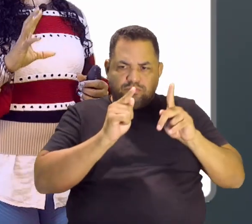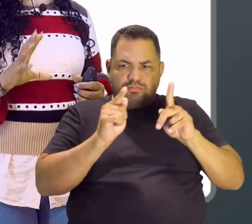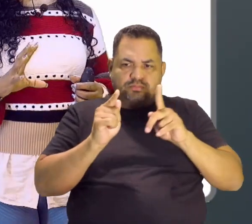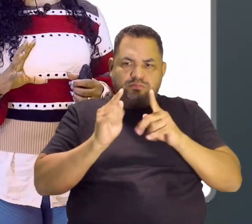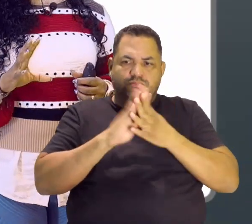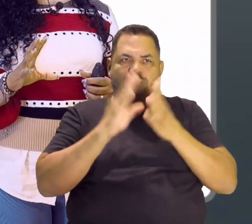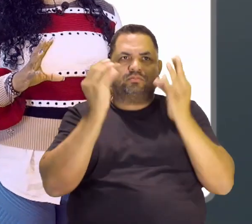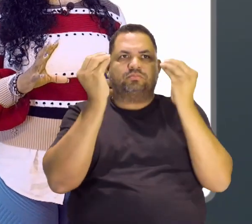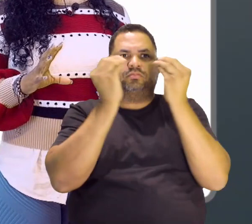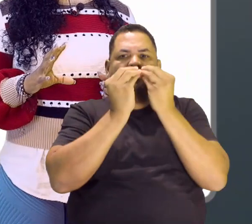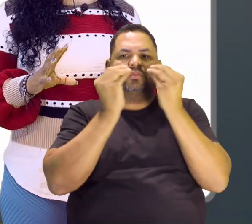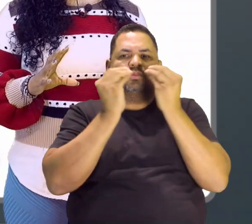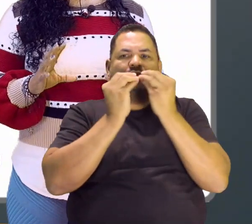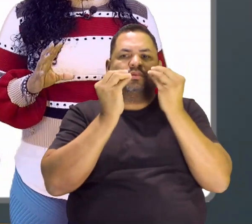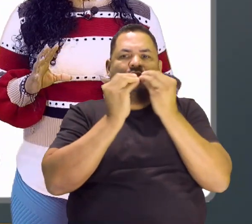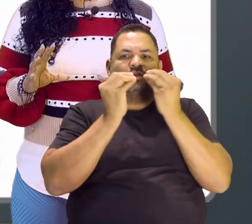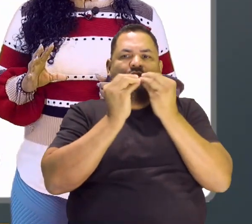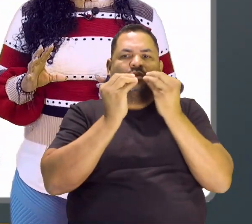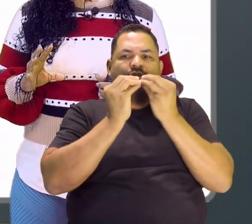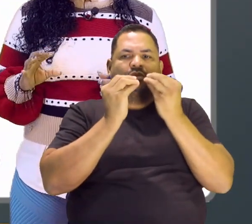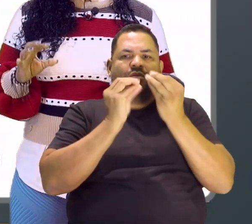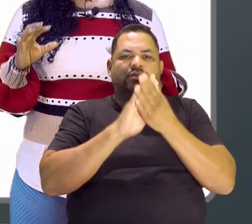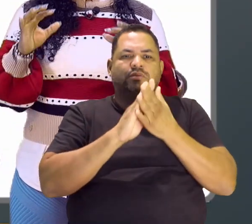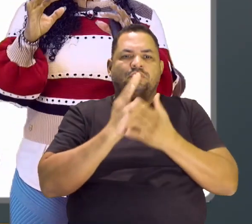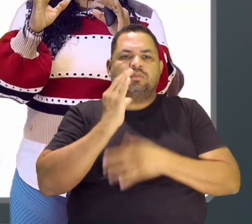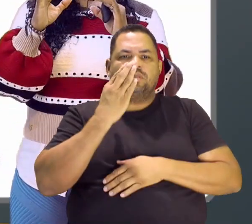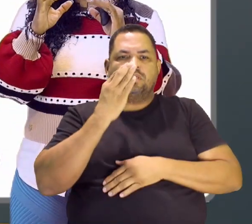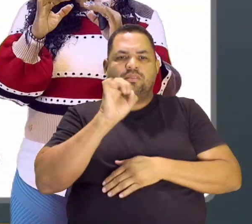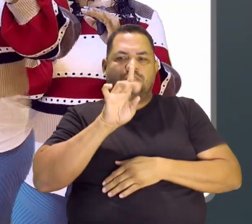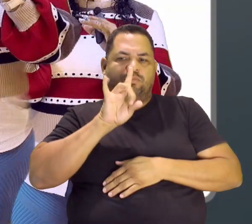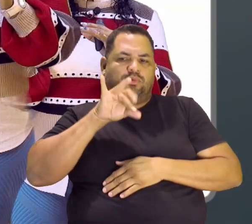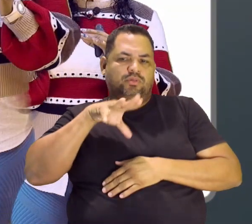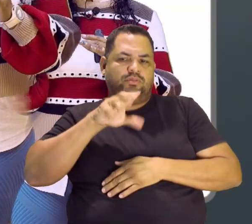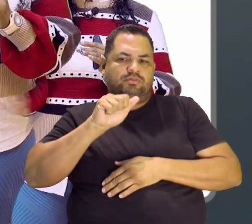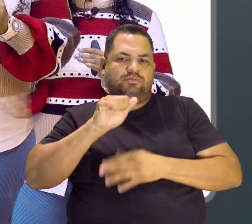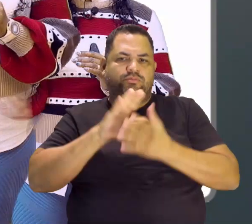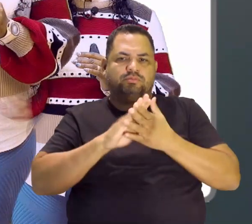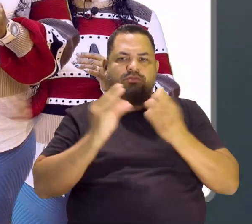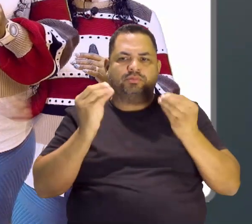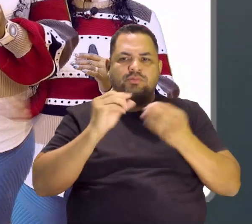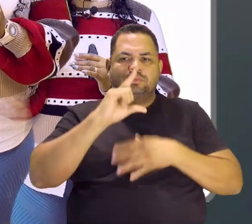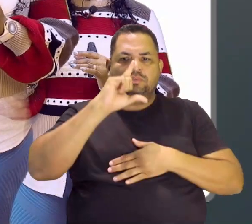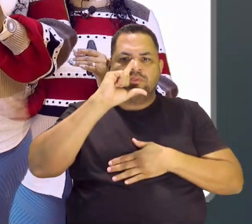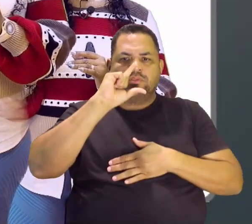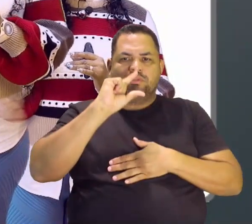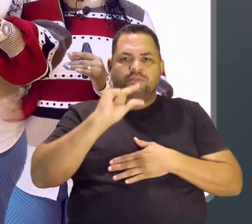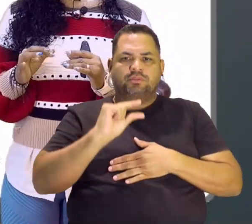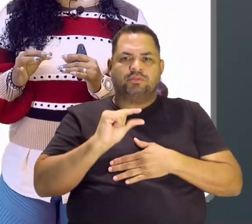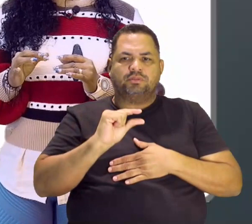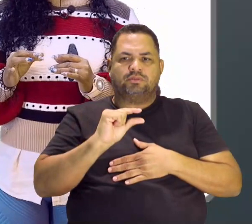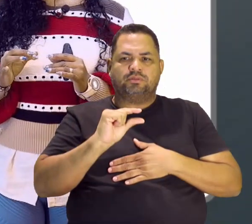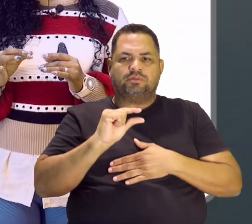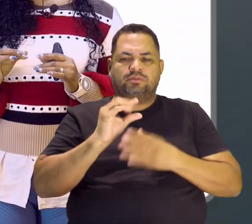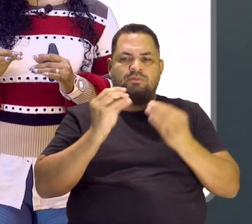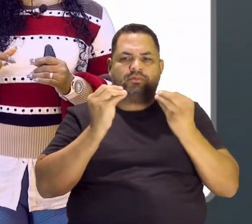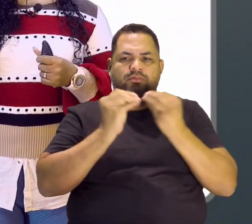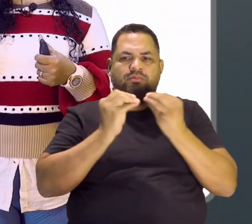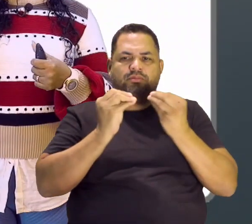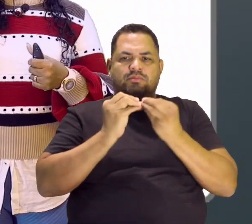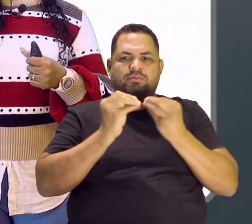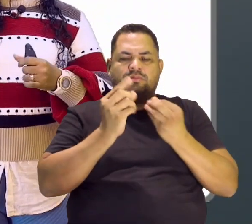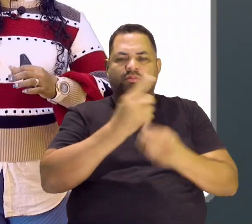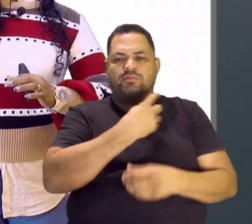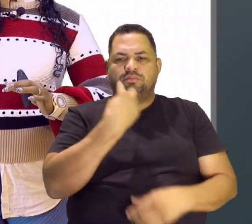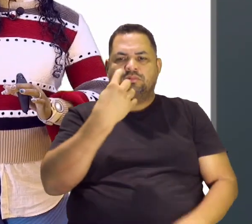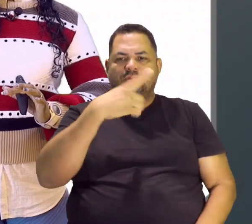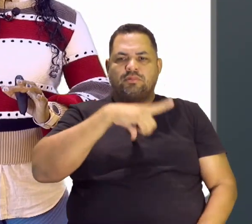das moléculas. Então, esse catabolismo, ele vai fazer a diminuição dessas moléculas aí que a gente tem, ok?